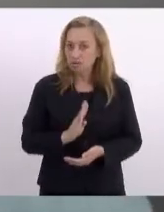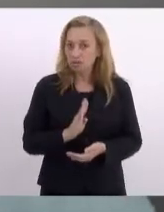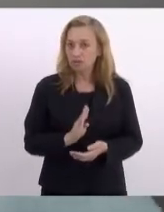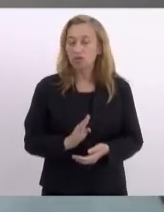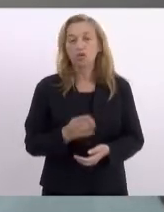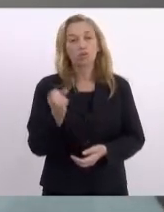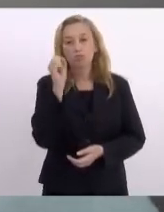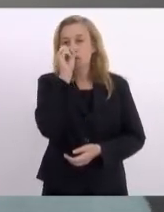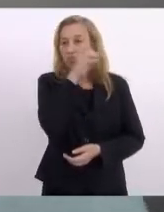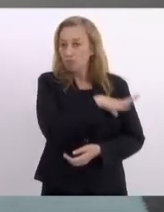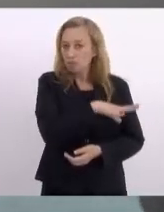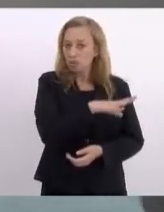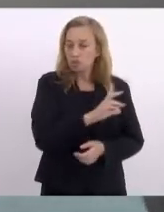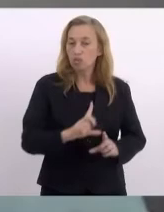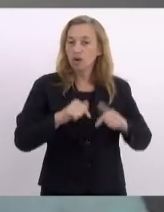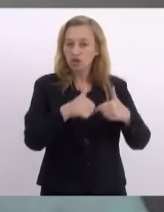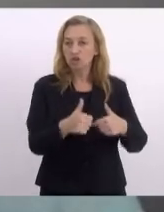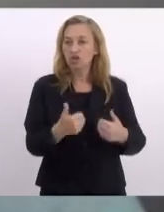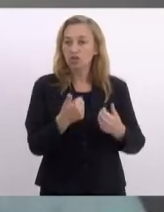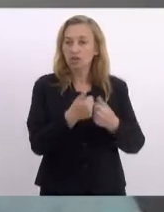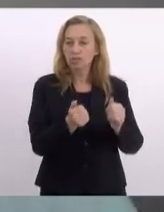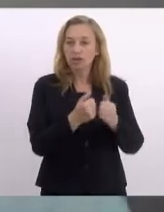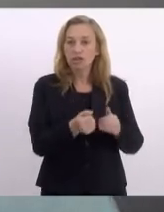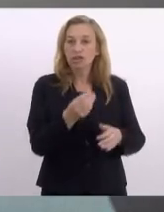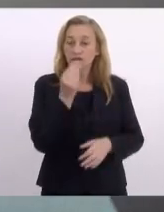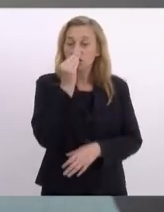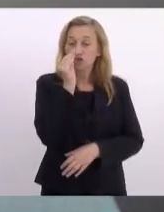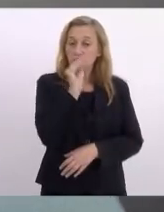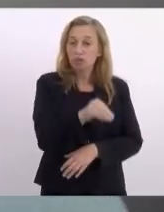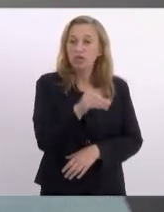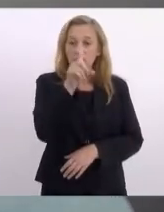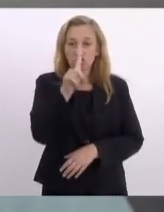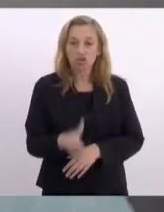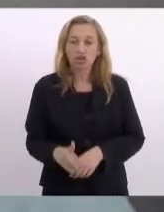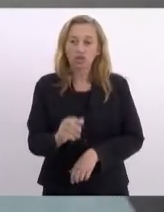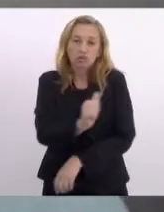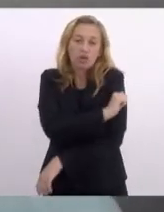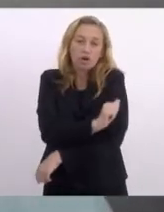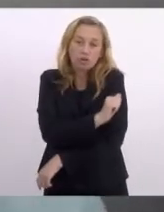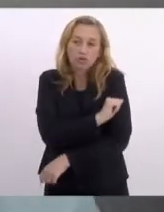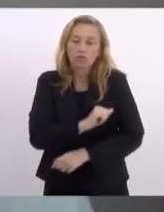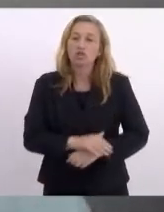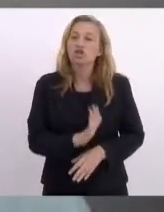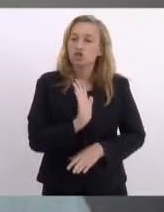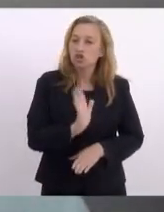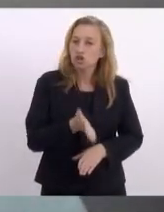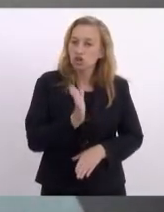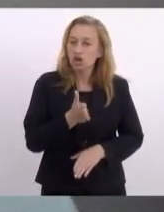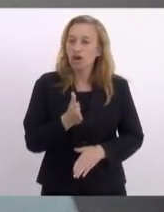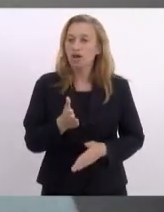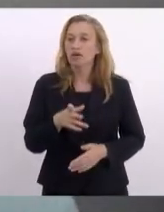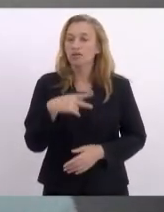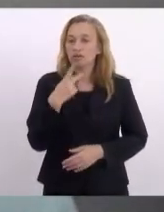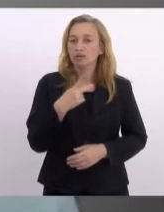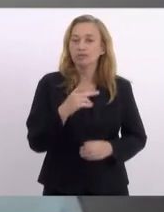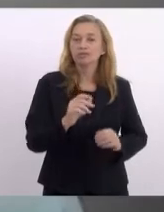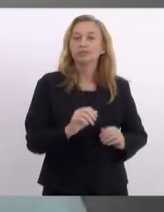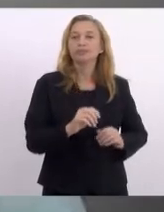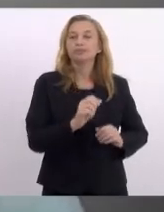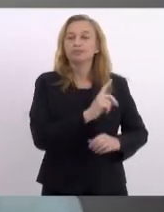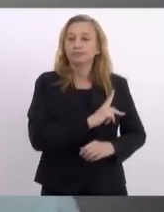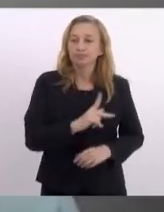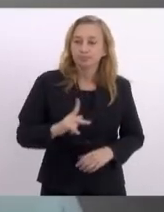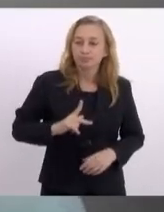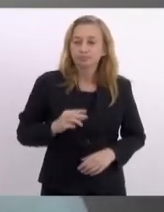um absurdo a ação dessa empresa que está negando o direito à educação dos estudantes. A gente já notificou a Defensoria Pública, o